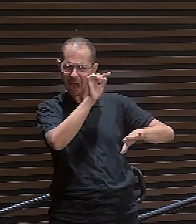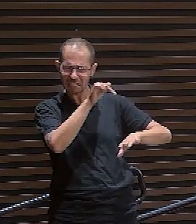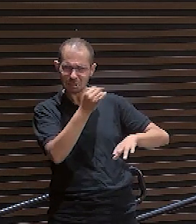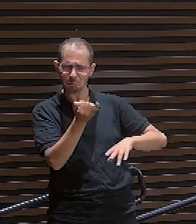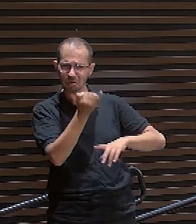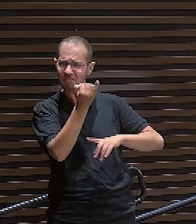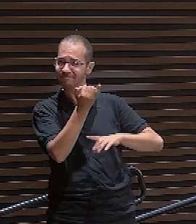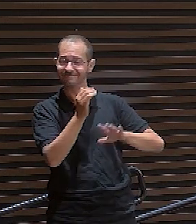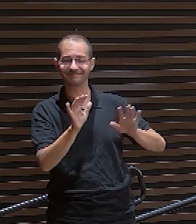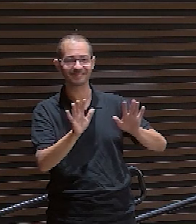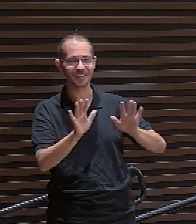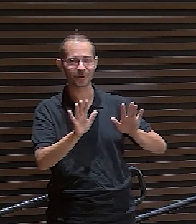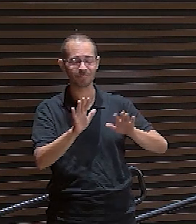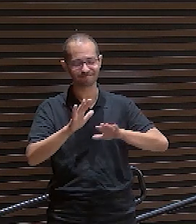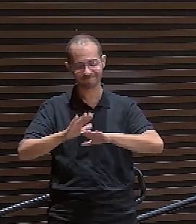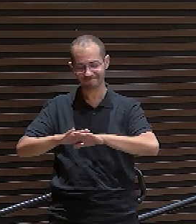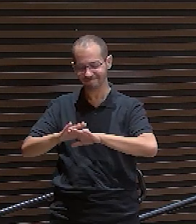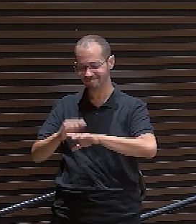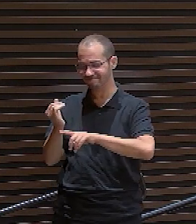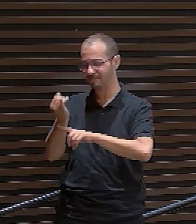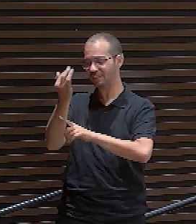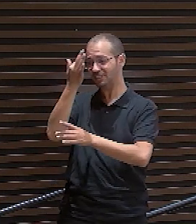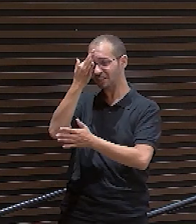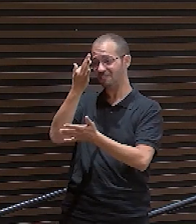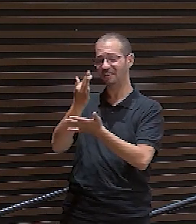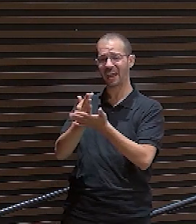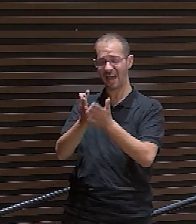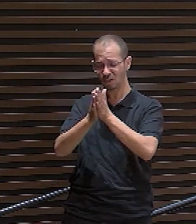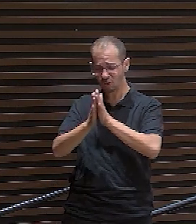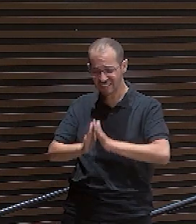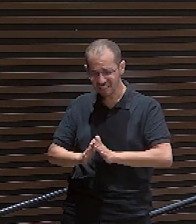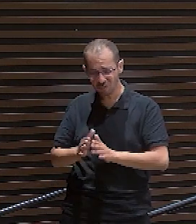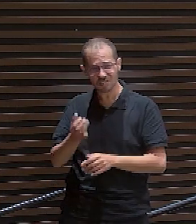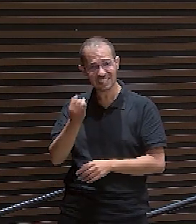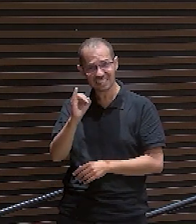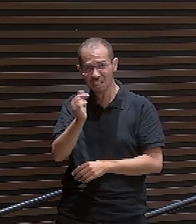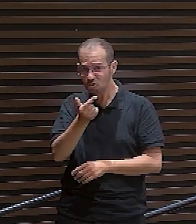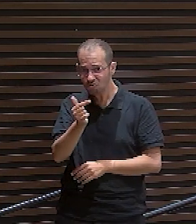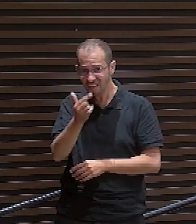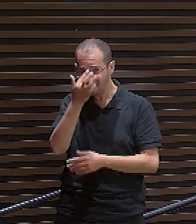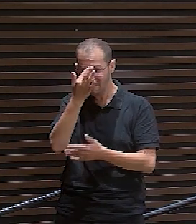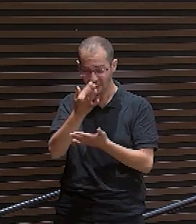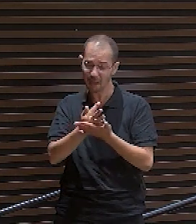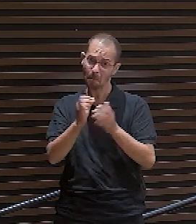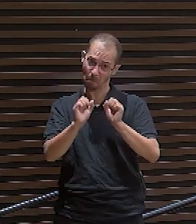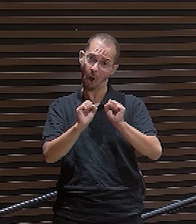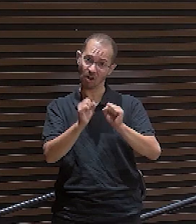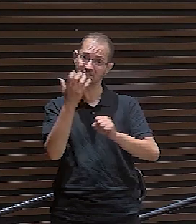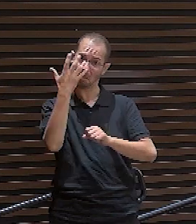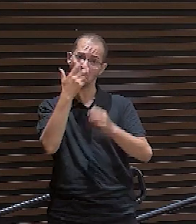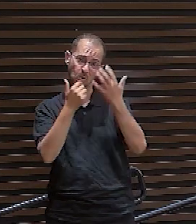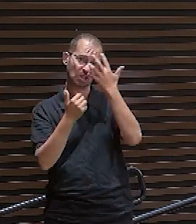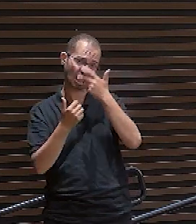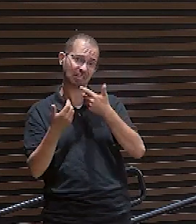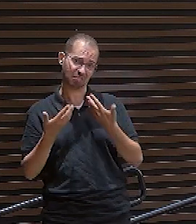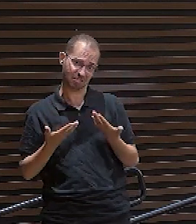Uma adoração sem fé, ela pode ser bonita, mas ela não